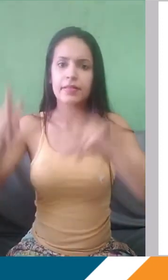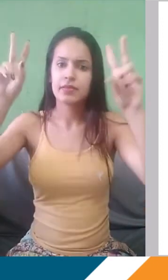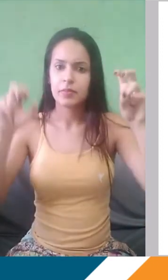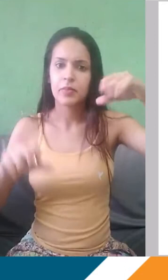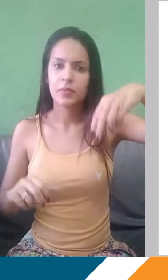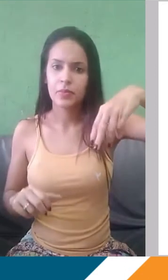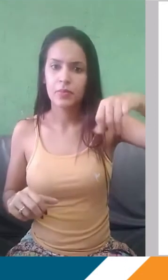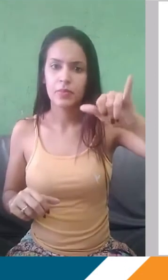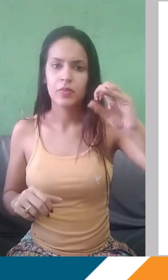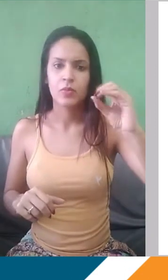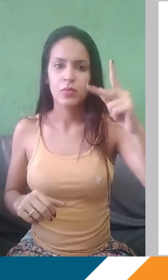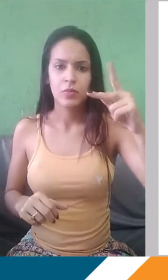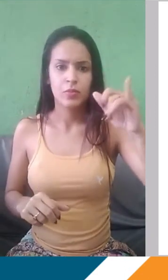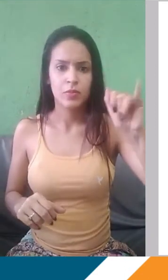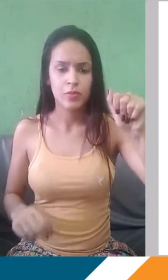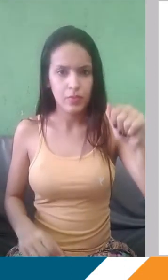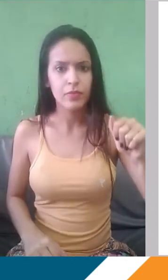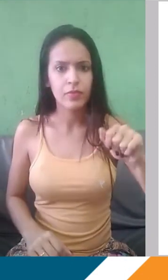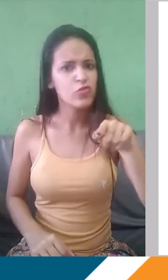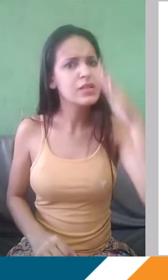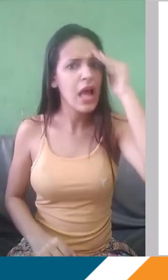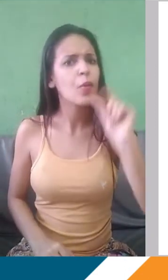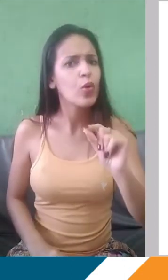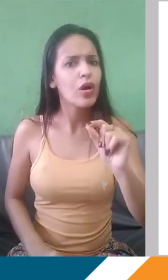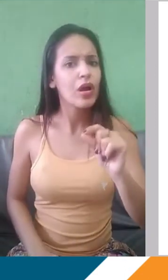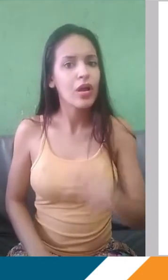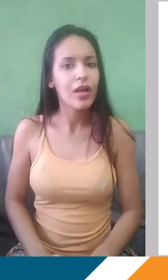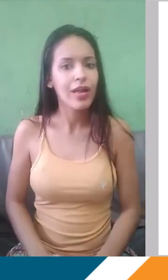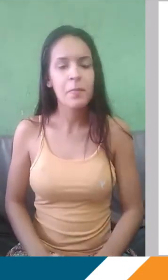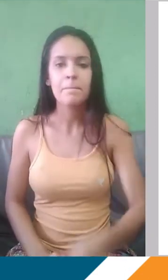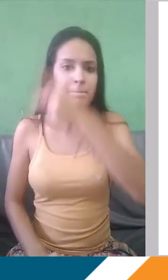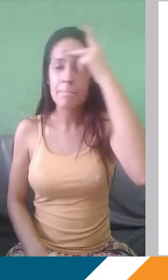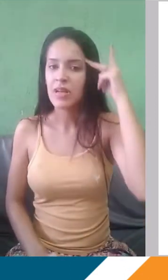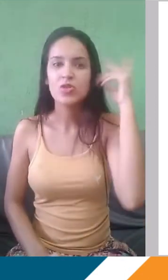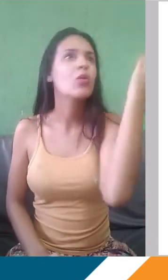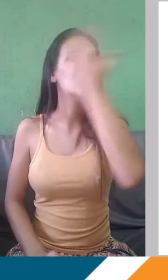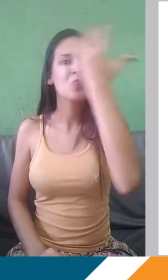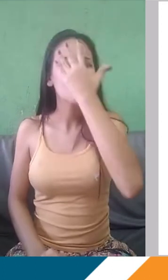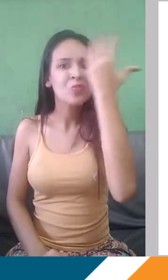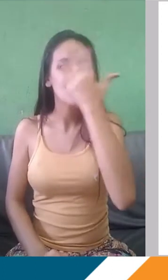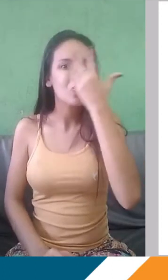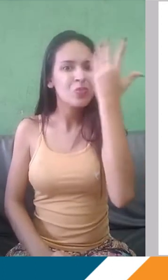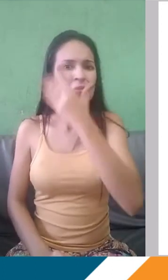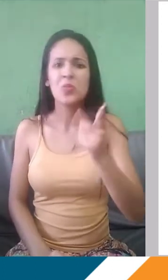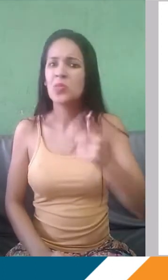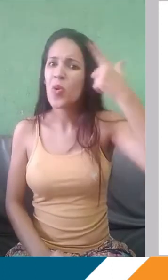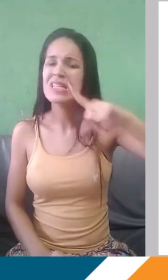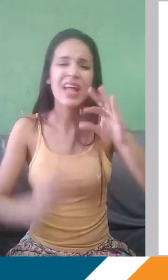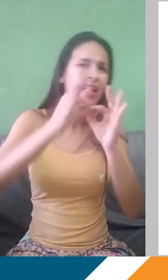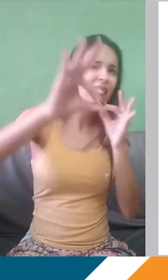Miopia, condição oftalmológica que impede de ver com nitidez objetos distantes. Isso